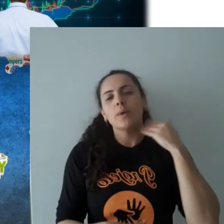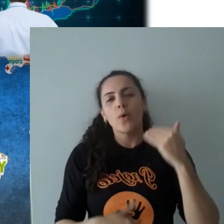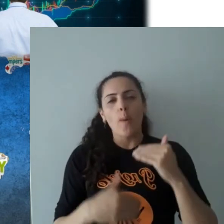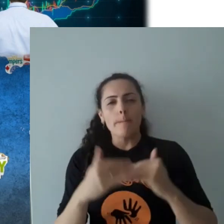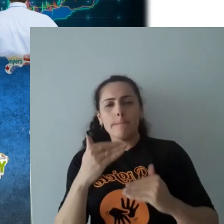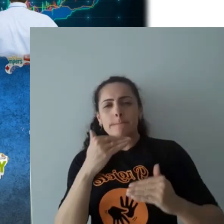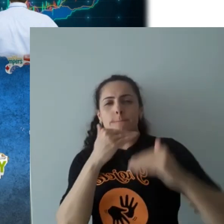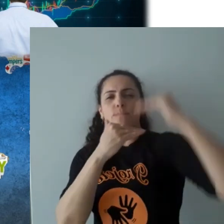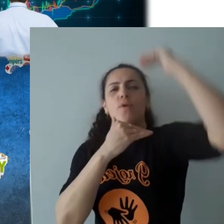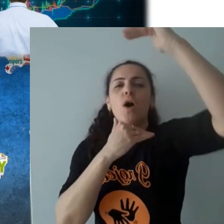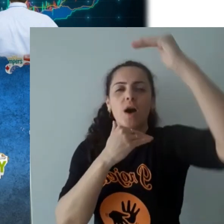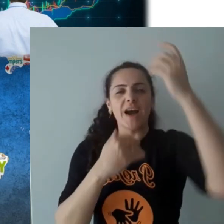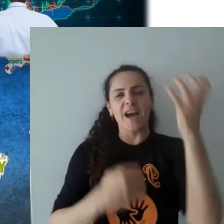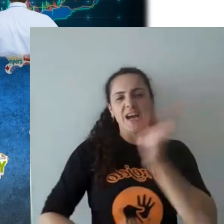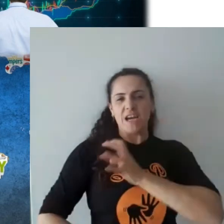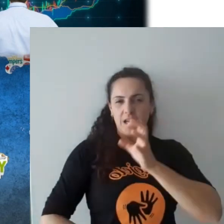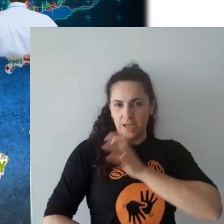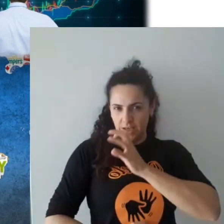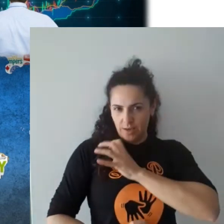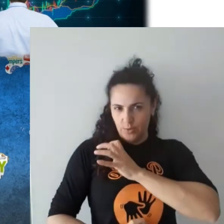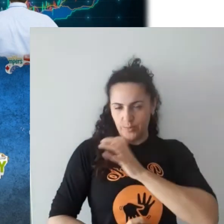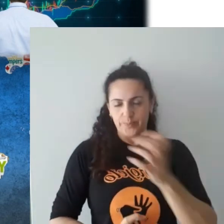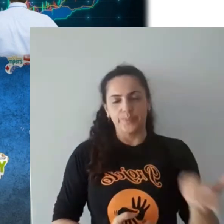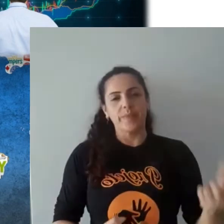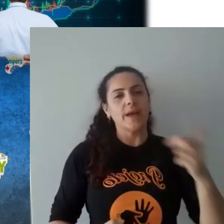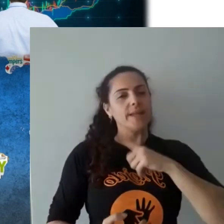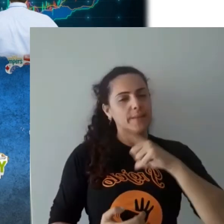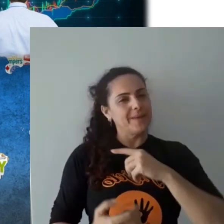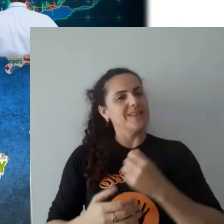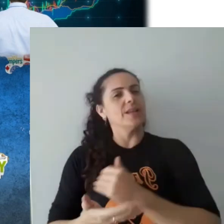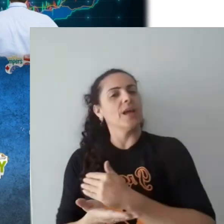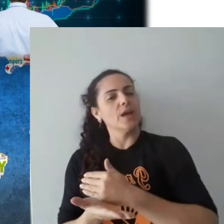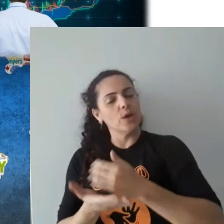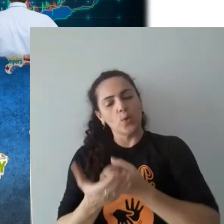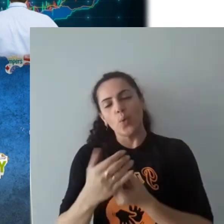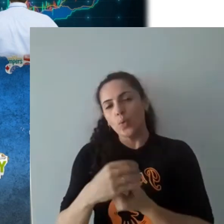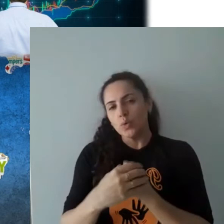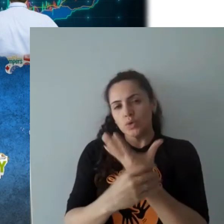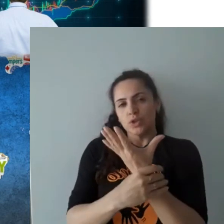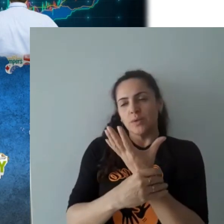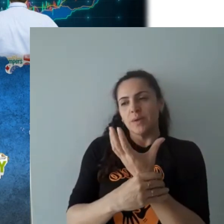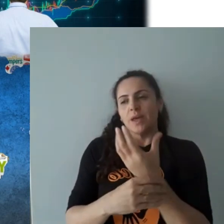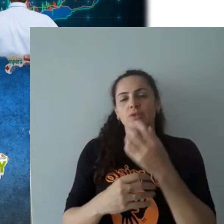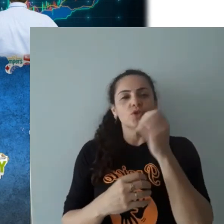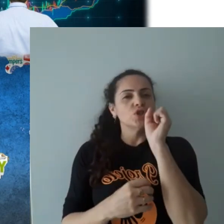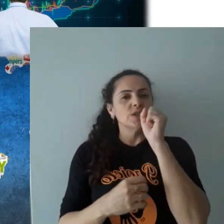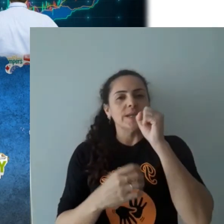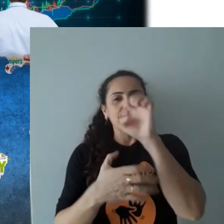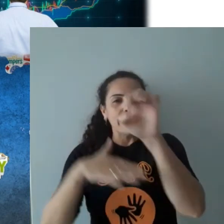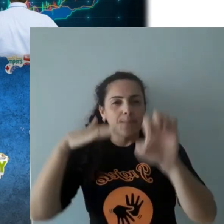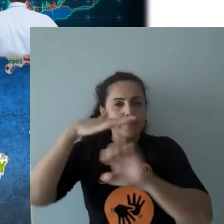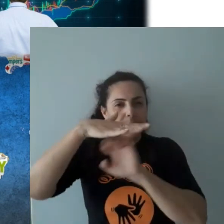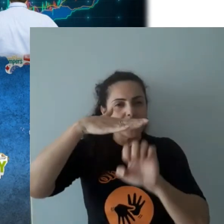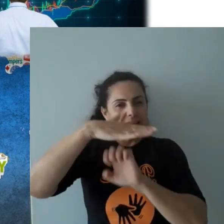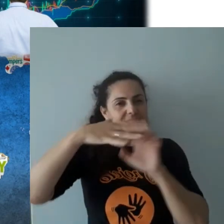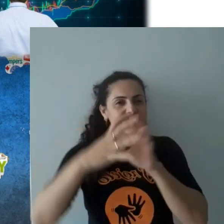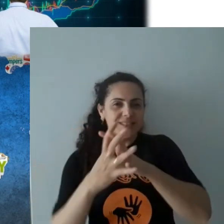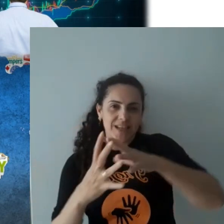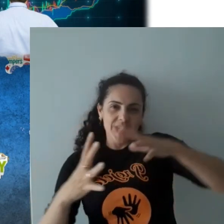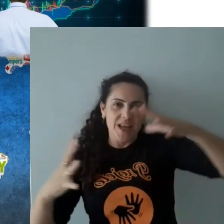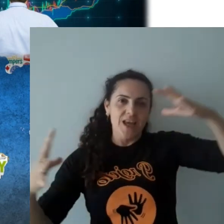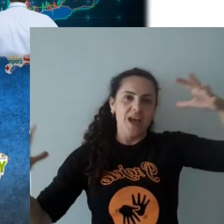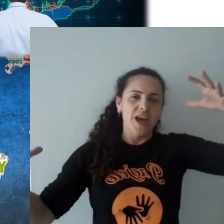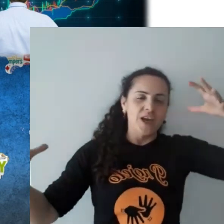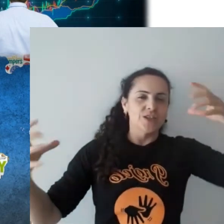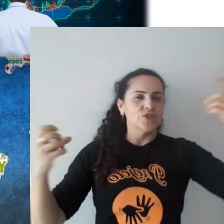empresas transnacionais, multinacionais, que vão para além dos seus países de origem. E uma elevada concorrência mundial, né?